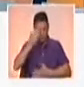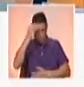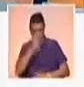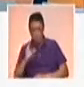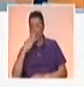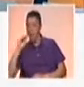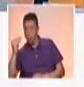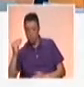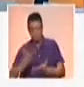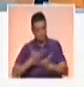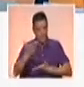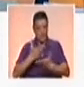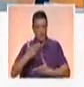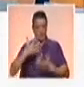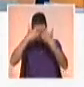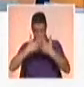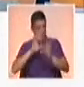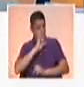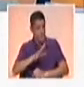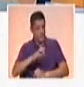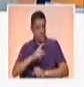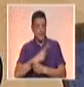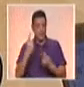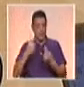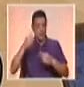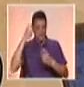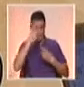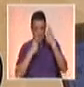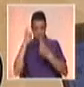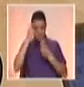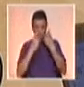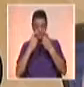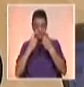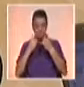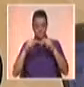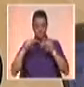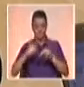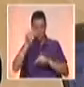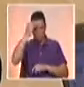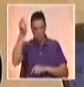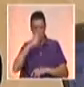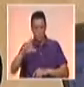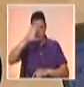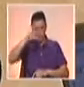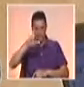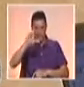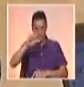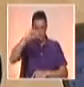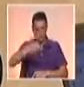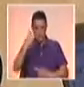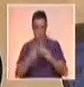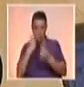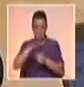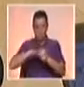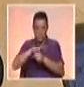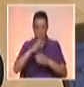sim. Sem dúvida. No entanto, eu julgo que... O professor saber a língua gestual, em determinados casos, acho que